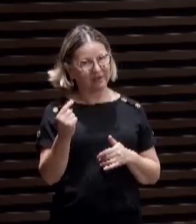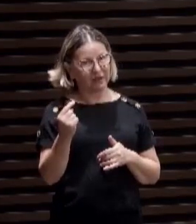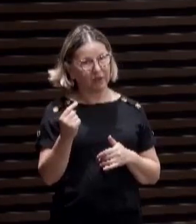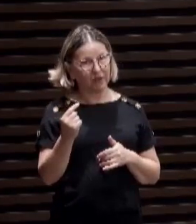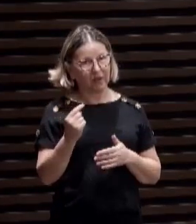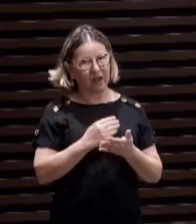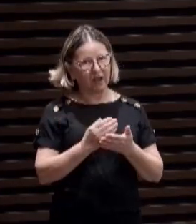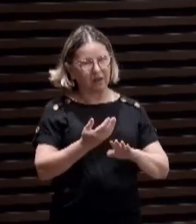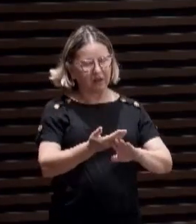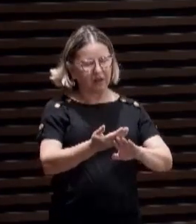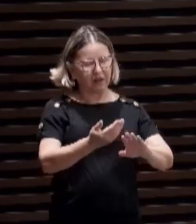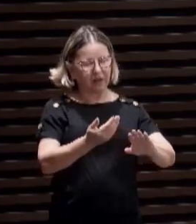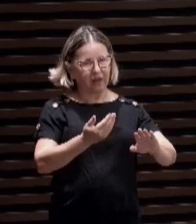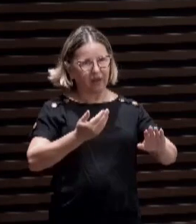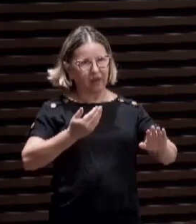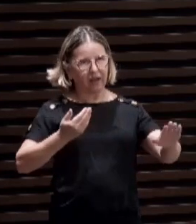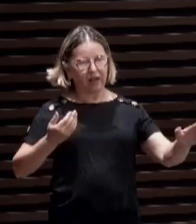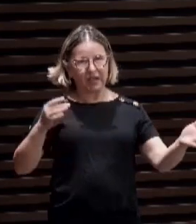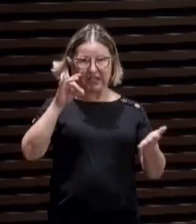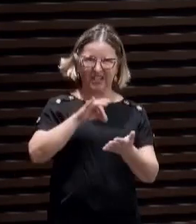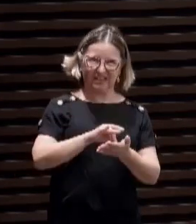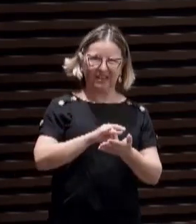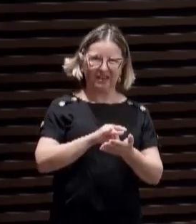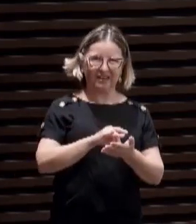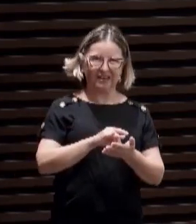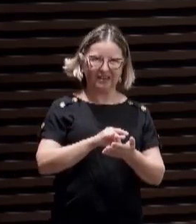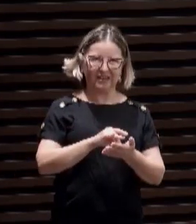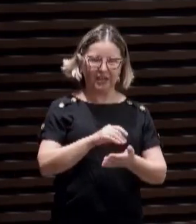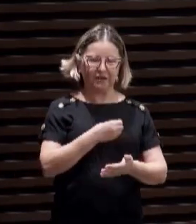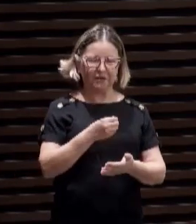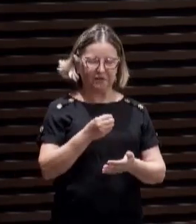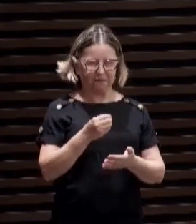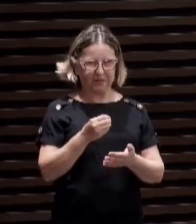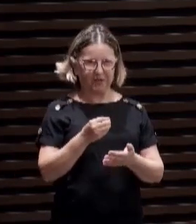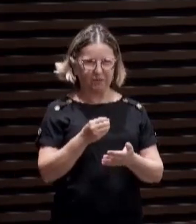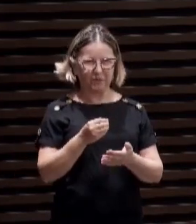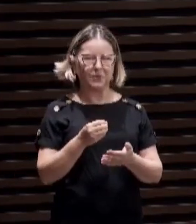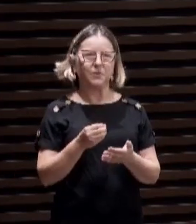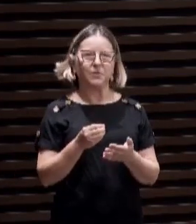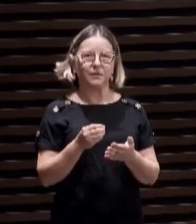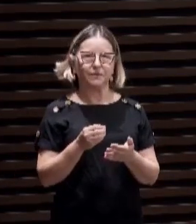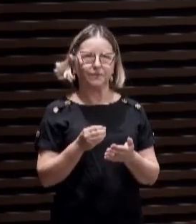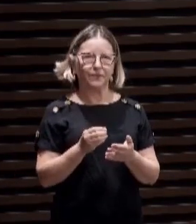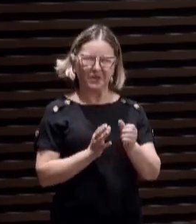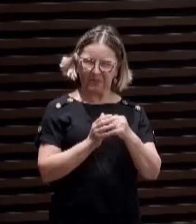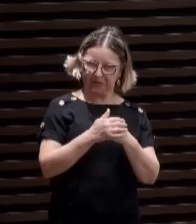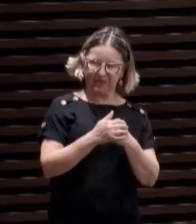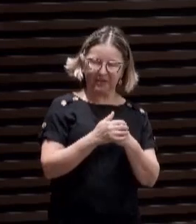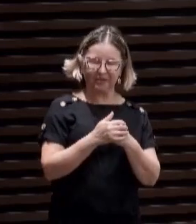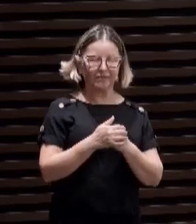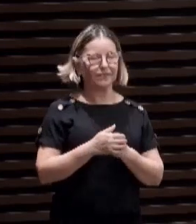realidade. Nós começamos a viver num mundinho nosso, numa cúpula. E aí, quando nós temos irmãos